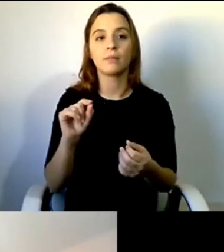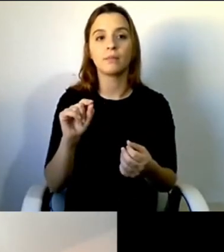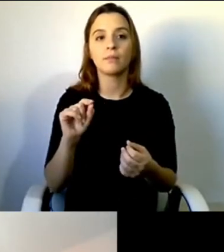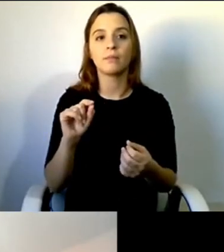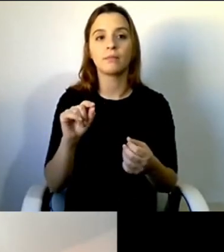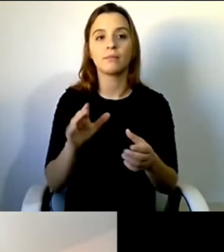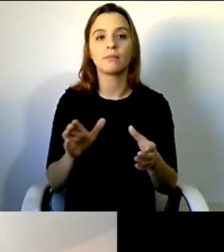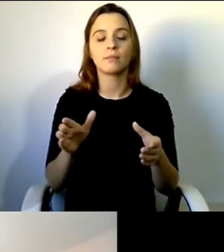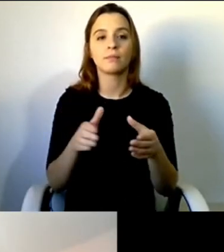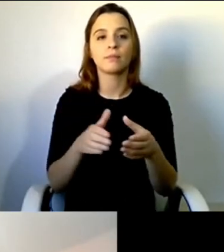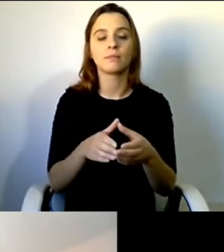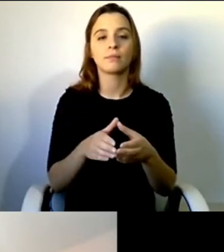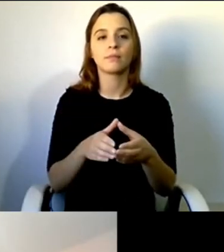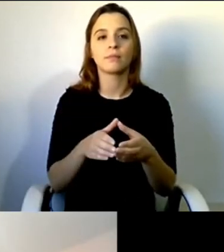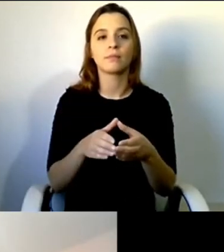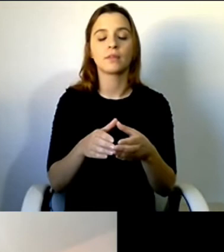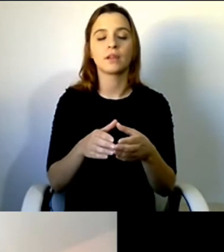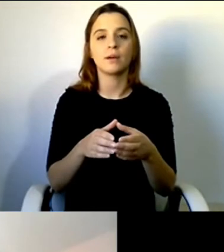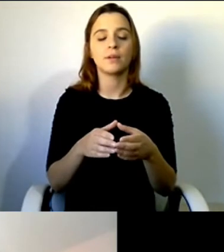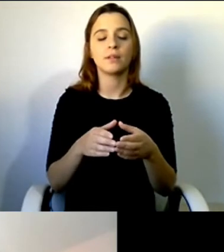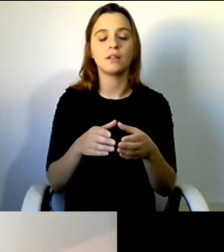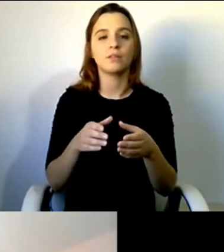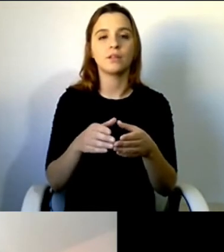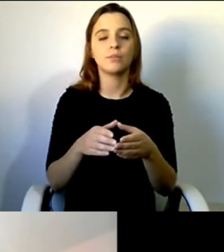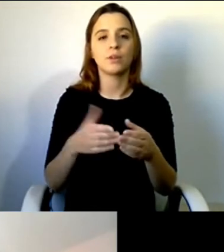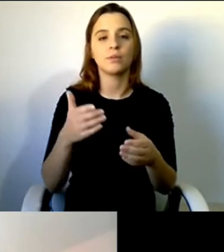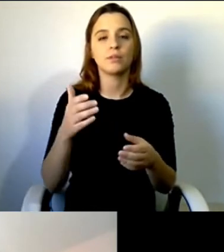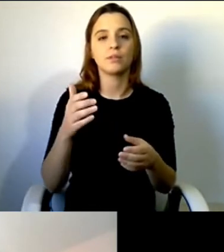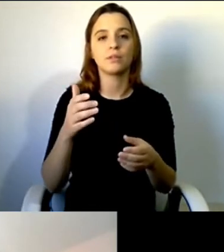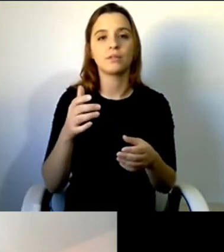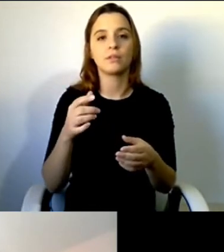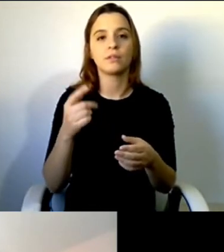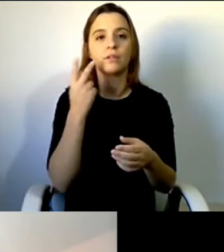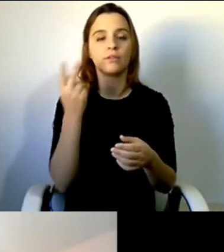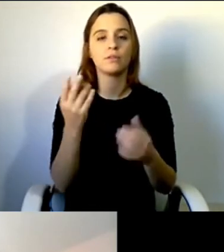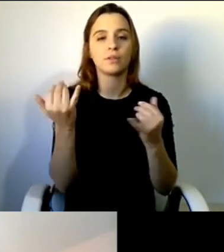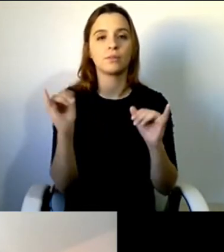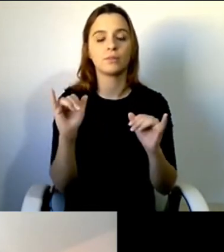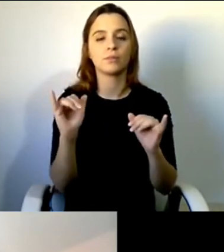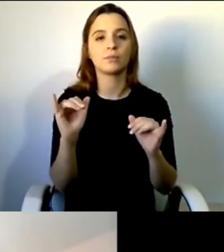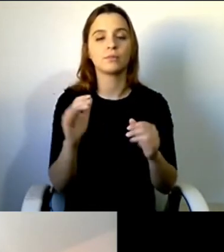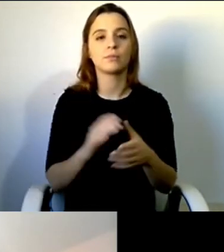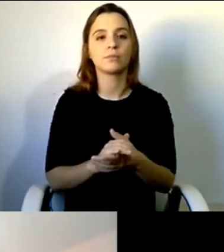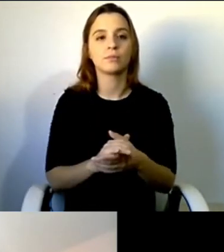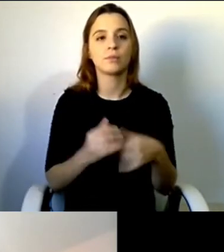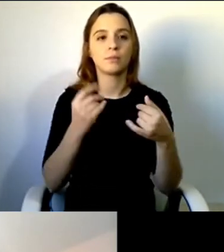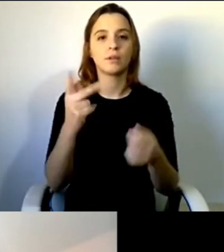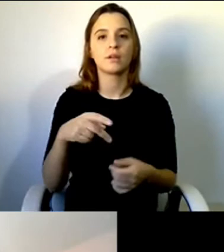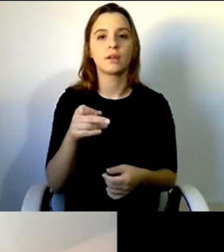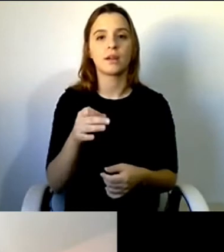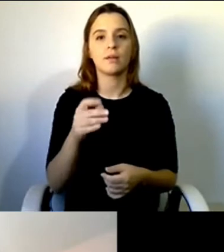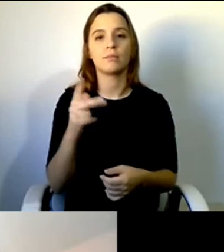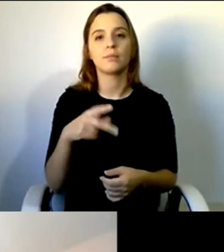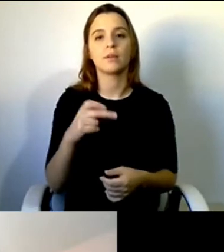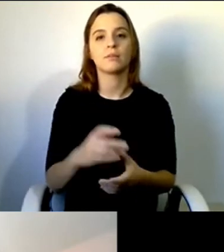Europeia para a Vida Independente. E passo a palavra à Kapka para